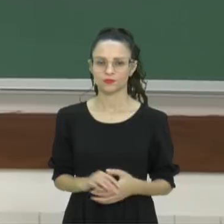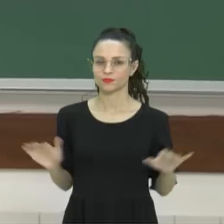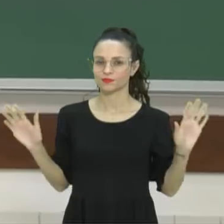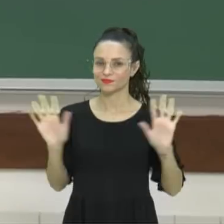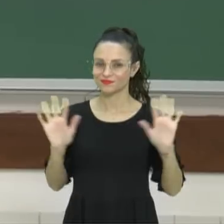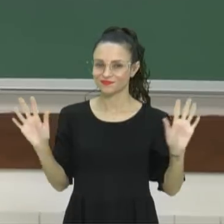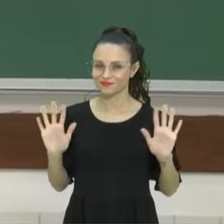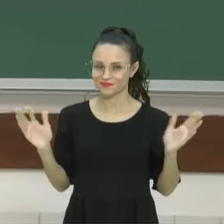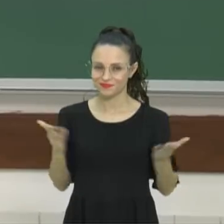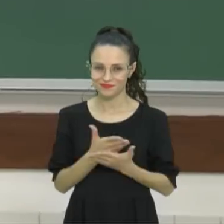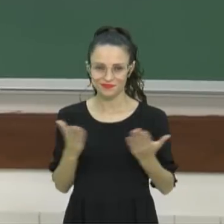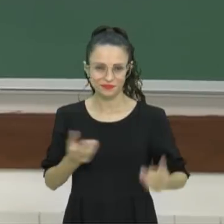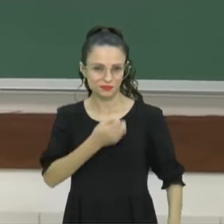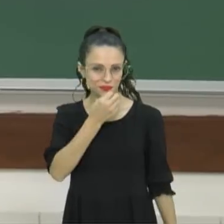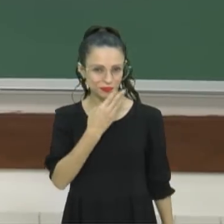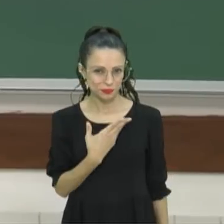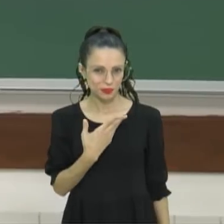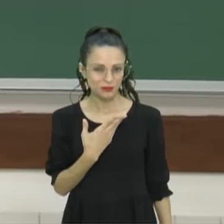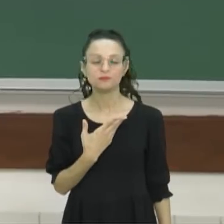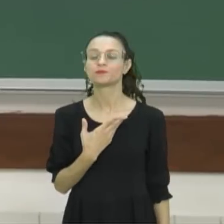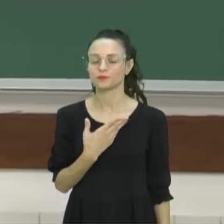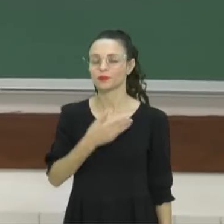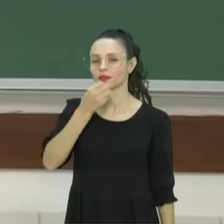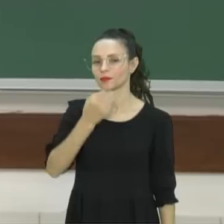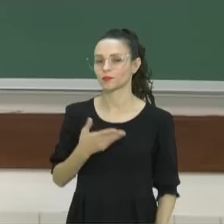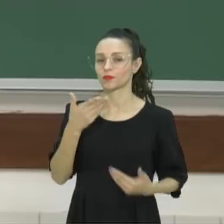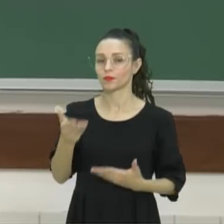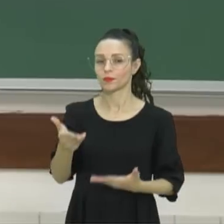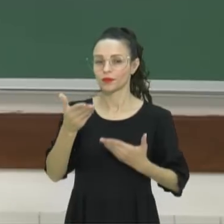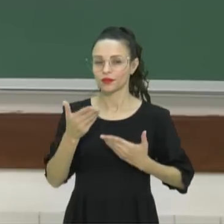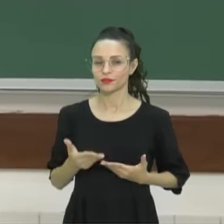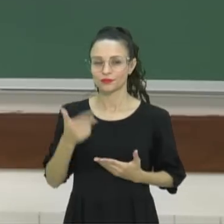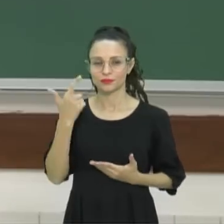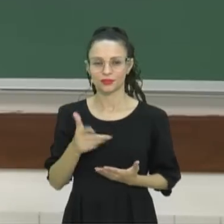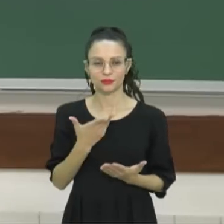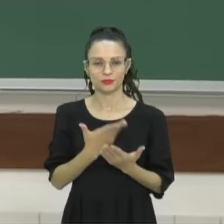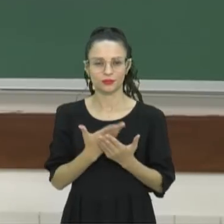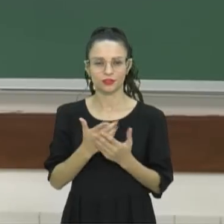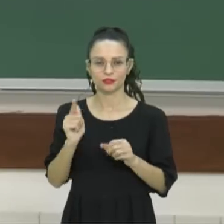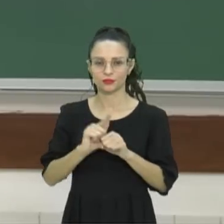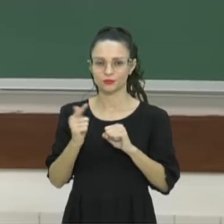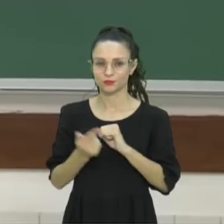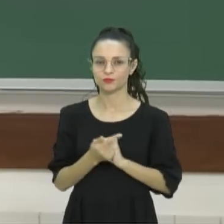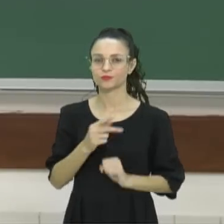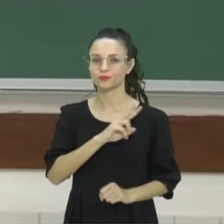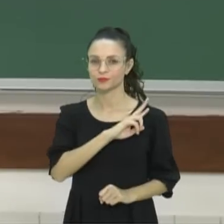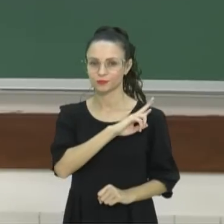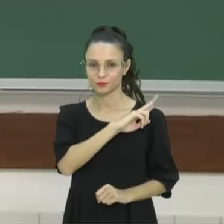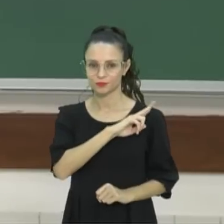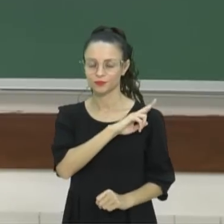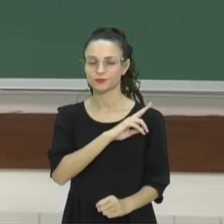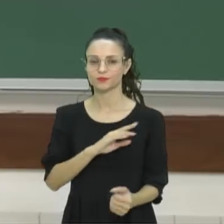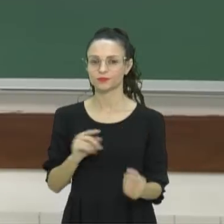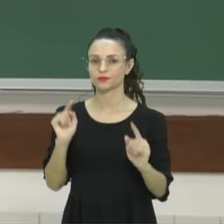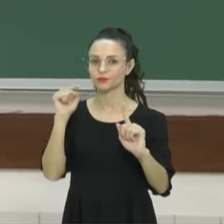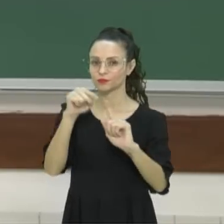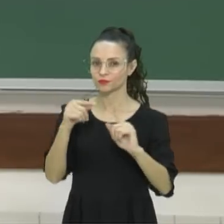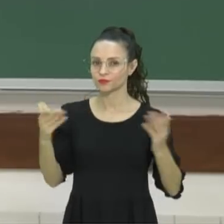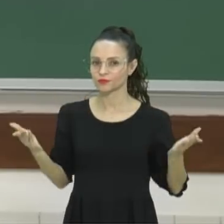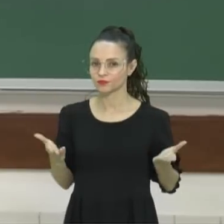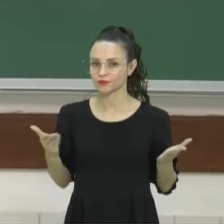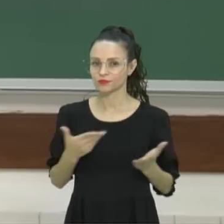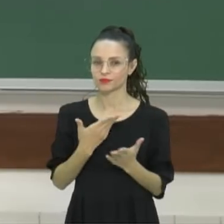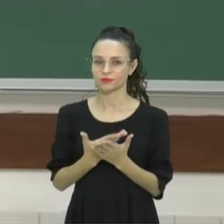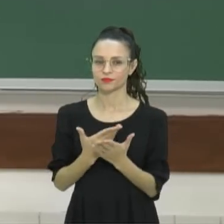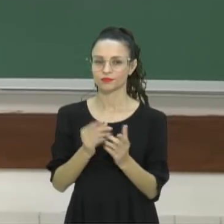Olá pessoal, tudo bem? Sejam bem-vindos a mais uma aula de Geografia para a segunda série. O objetivo da nossa aula